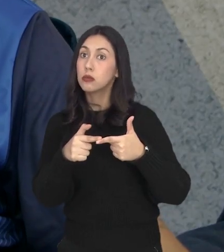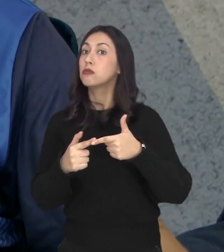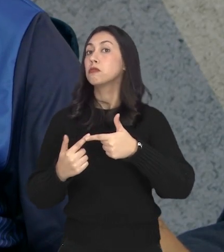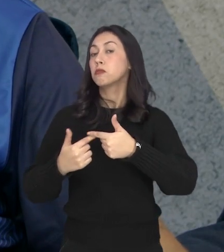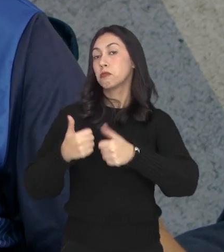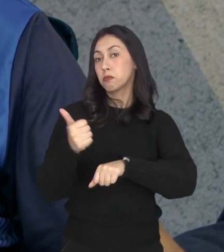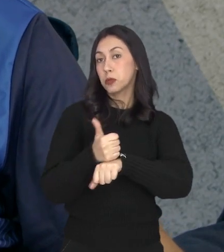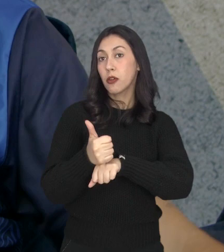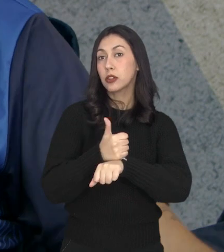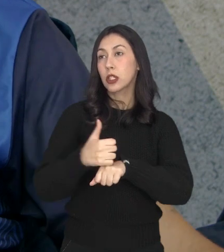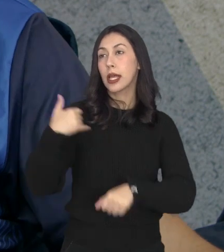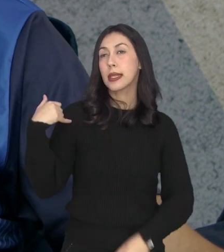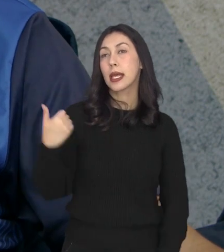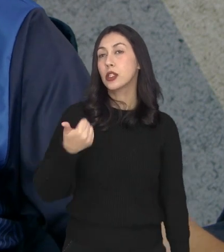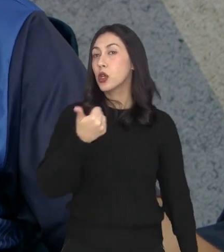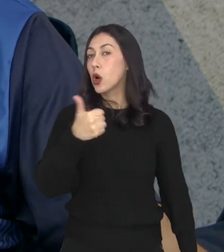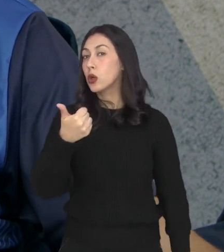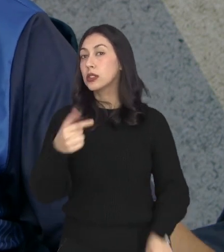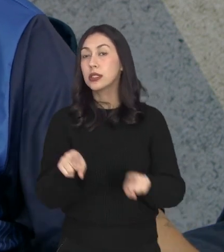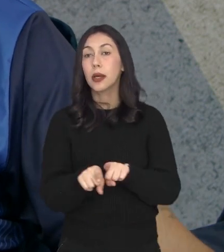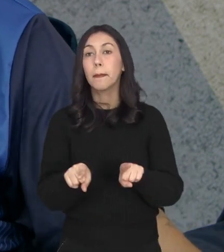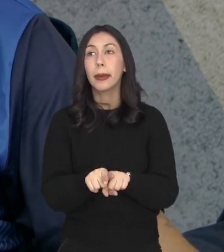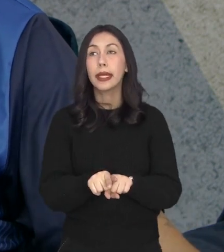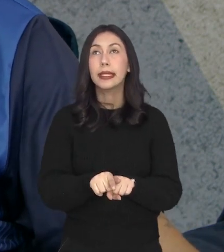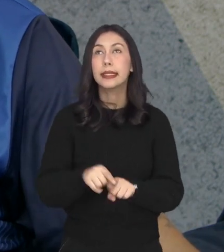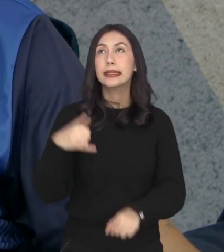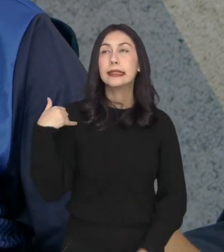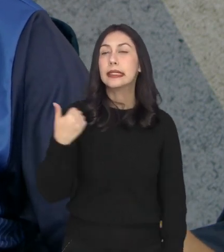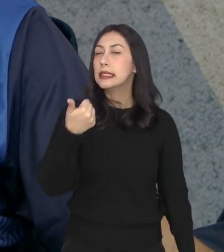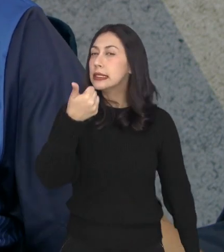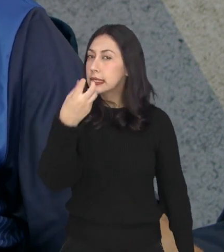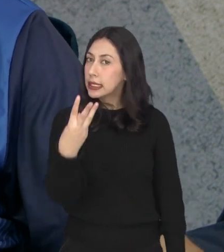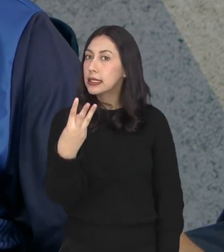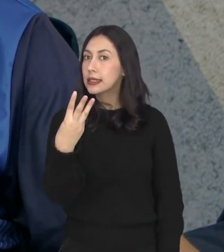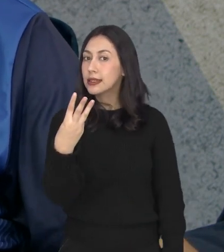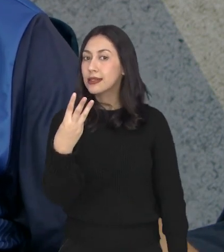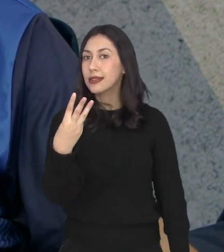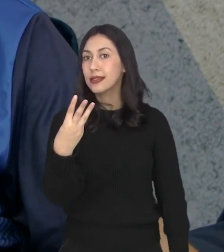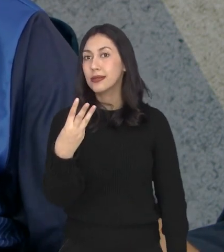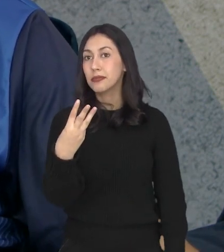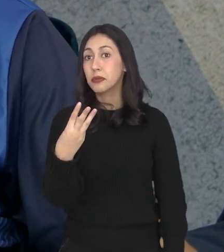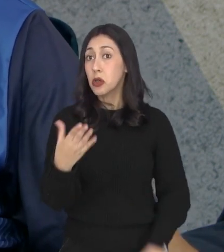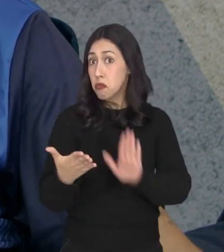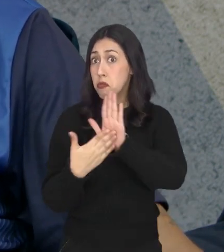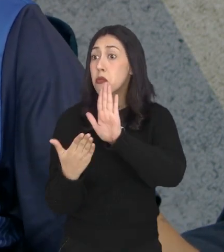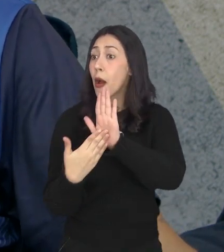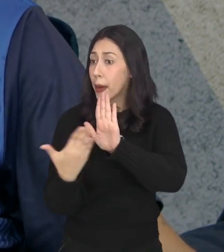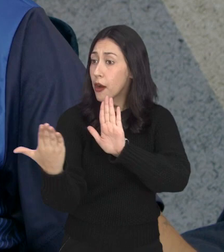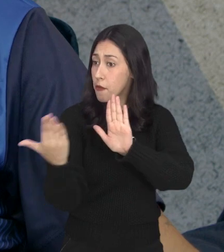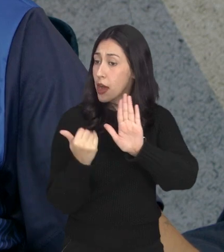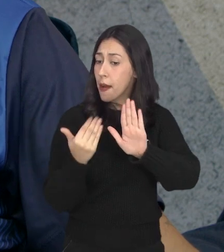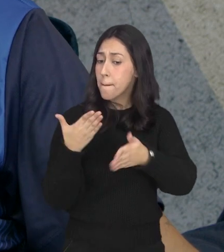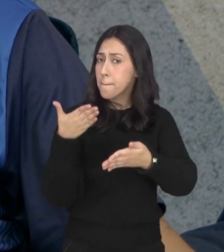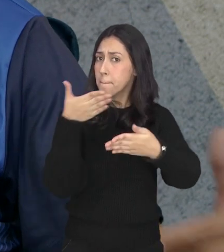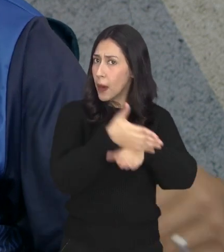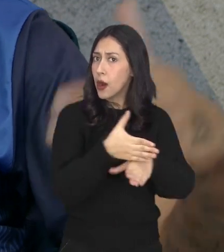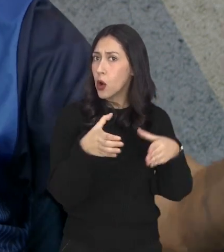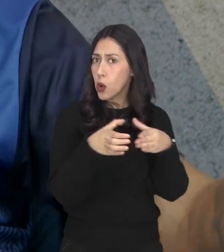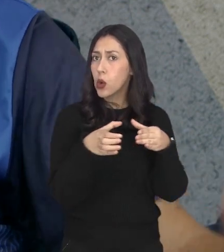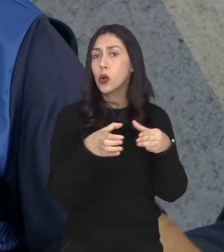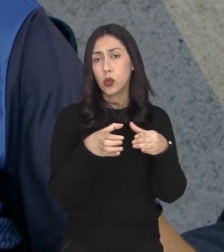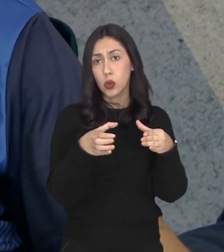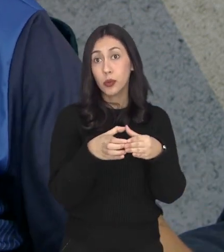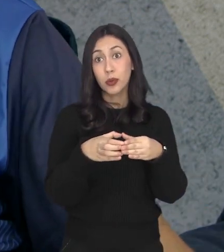2 atletas da categoria sub-11 e um da sub-15, desculpa, sub-13, realmente já receberam proposta para